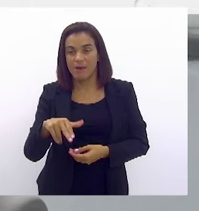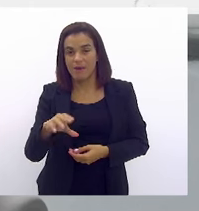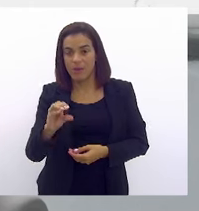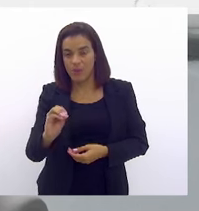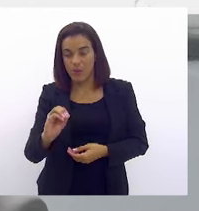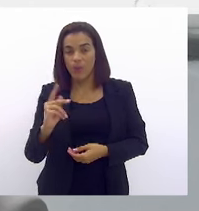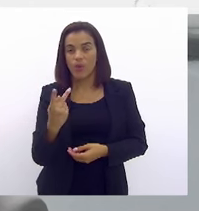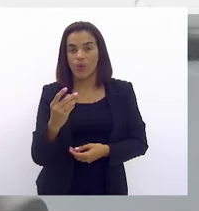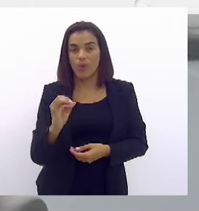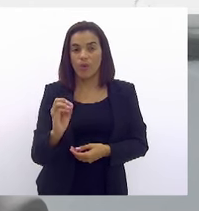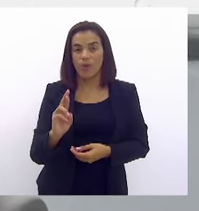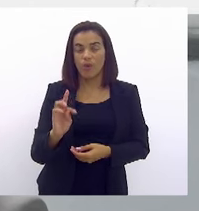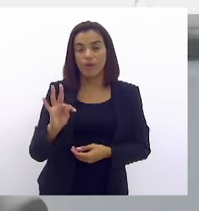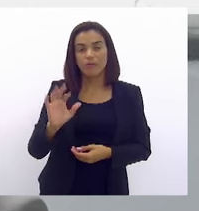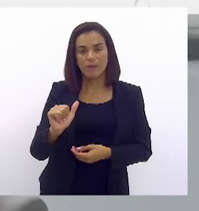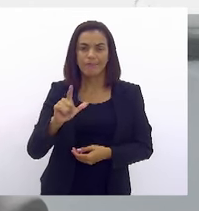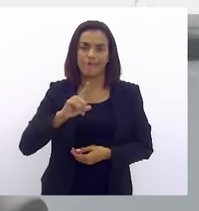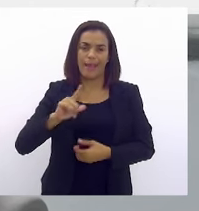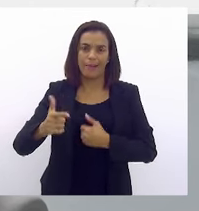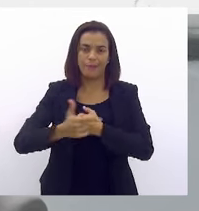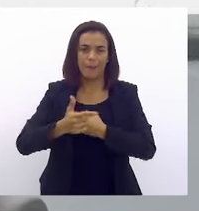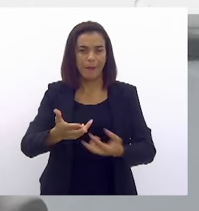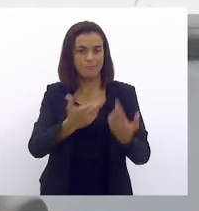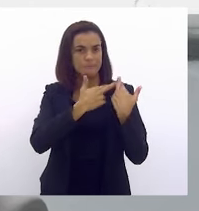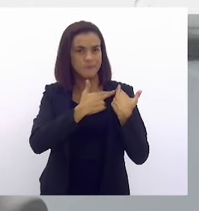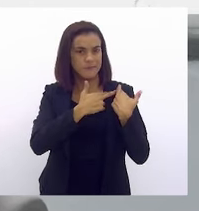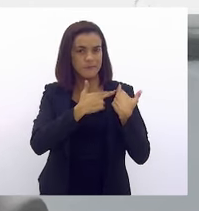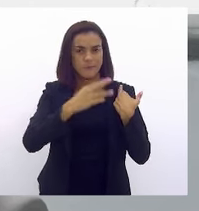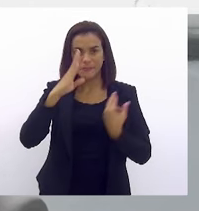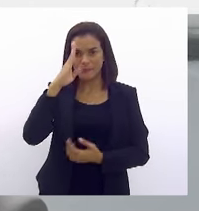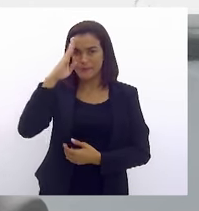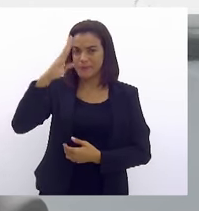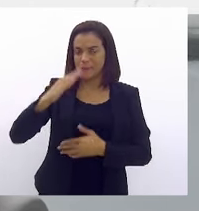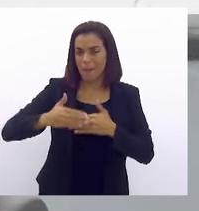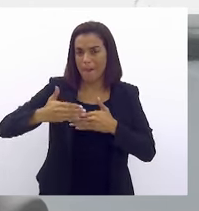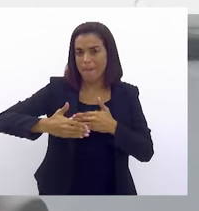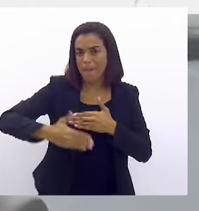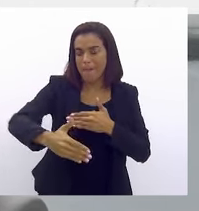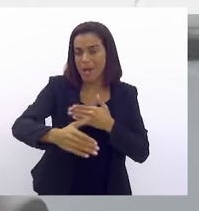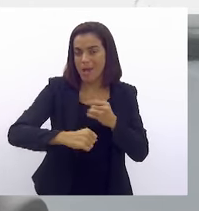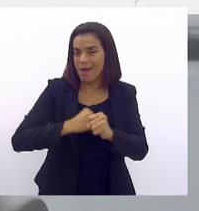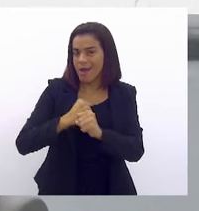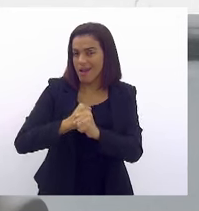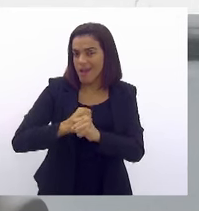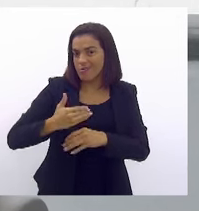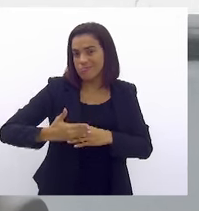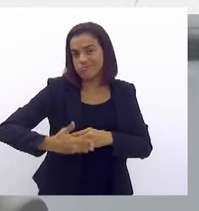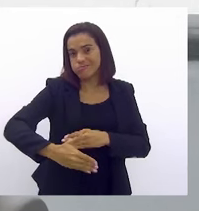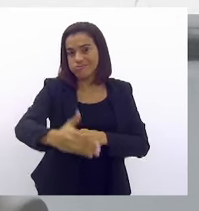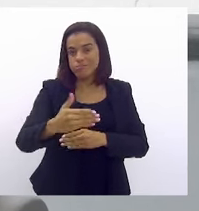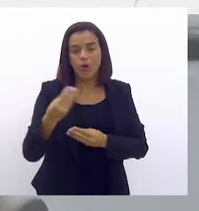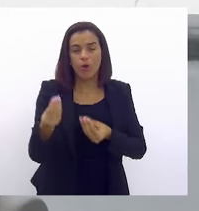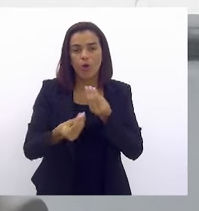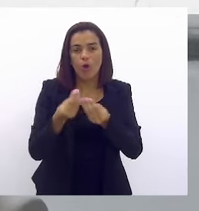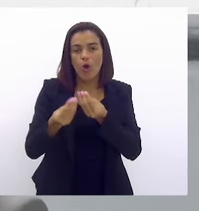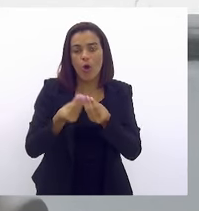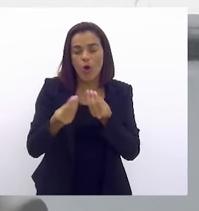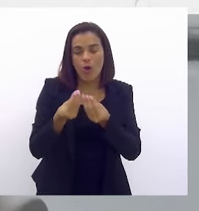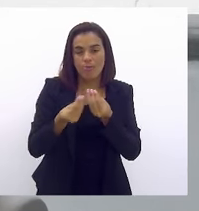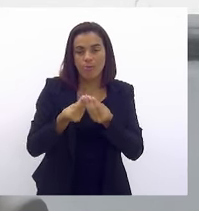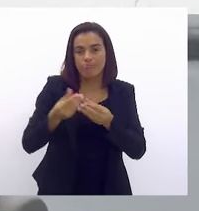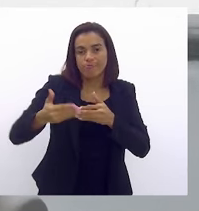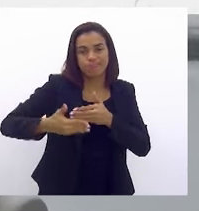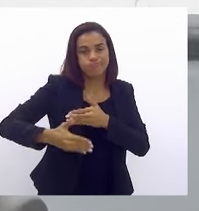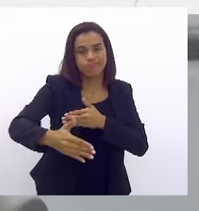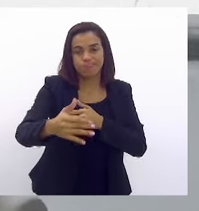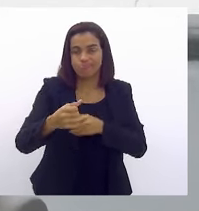papel fundamental no, nos próximos anos, né, dessa discussão de qual o rumo que Maricá vai tomar para os próximos anos. Nós não